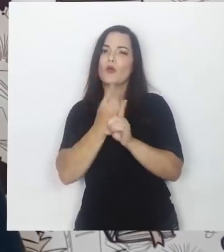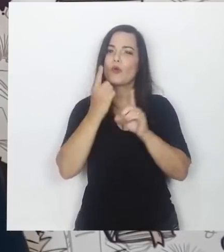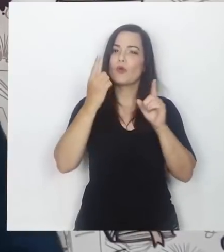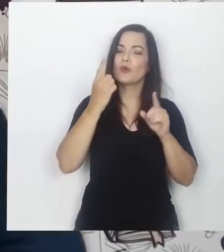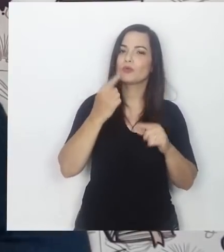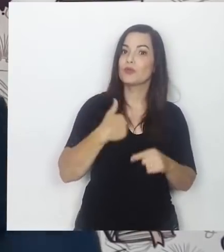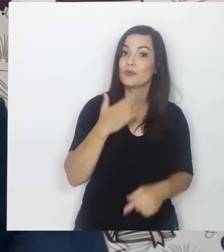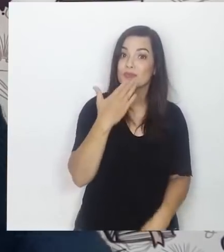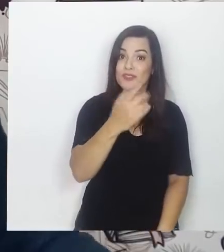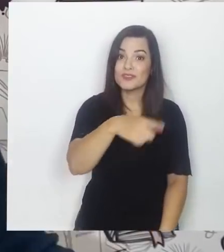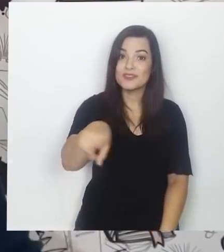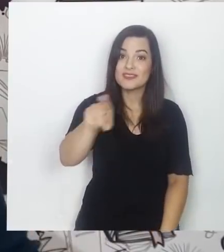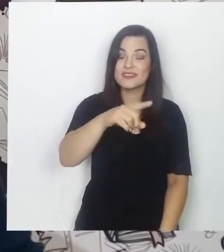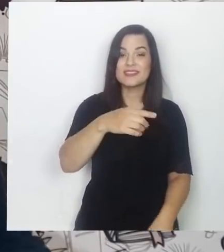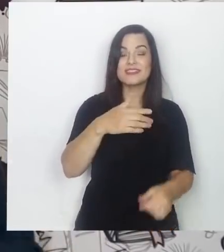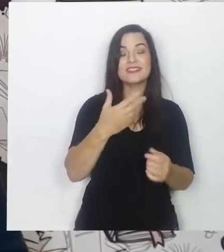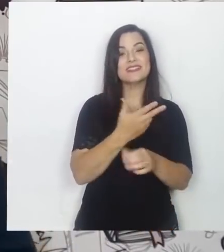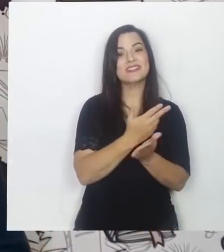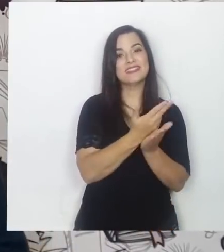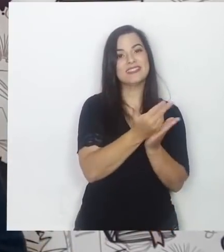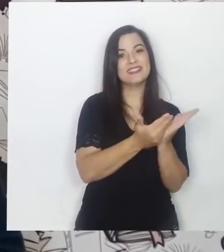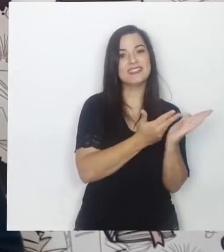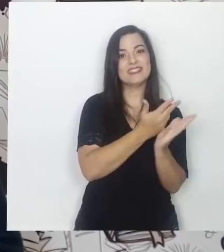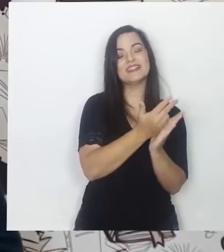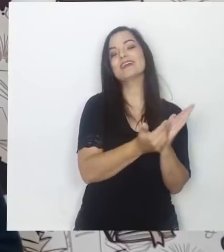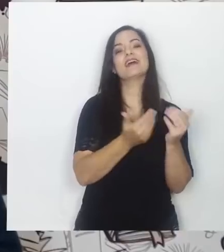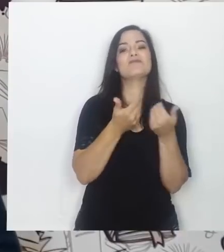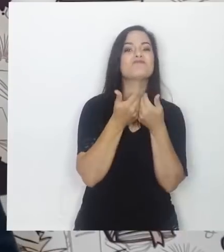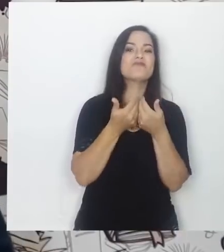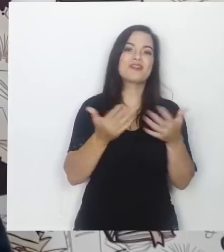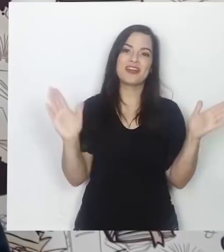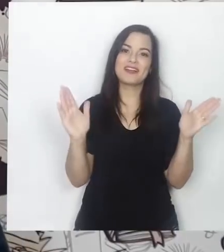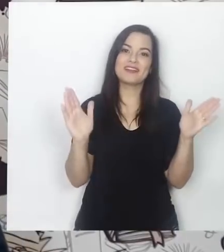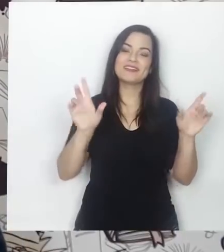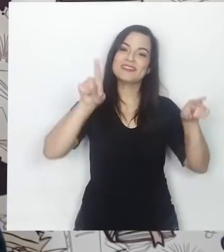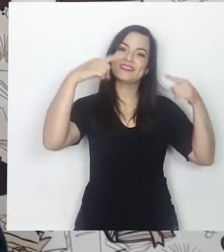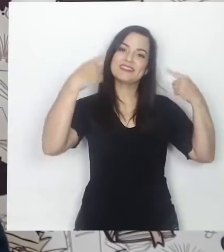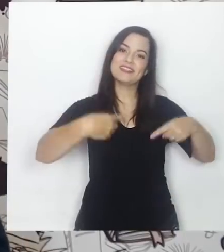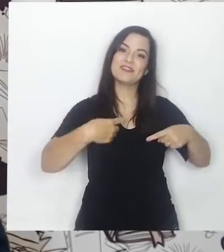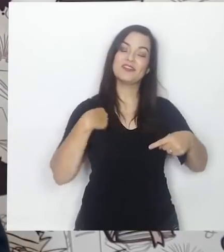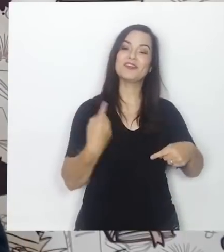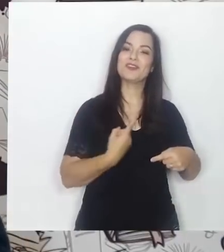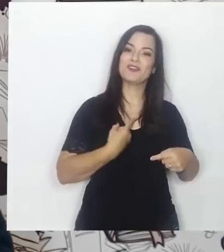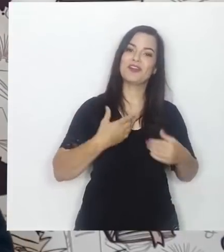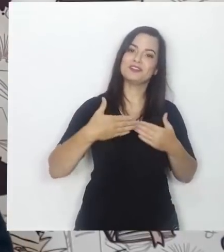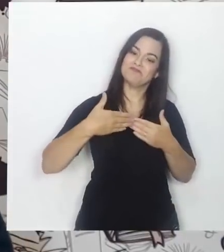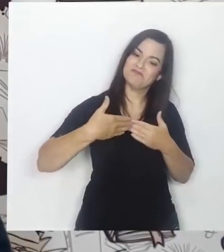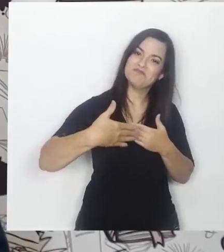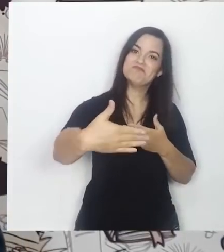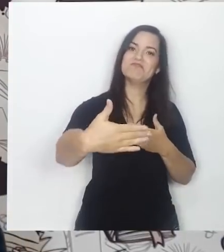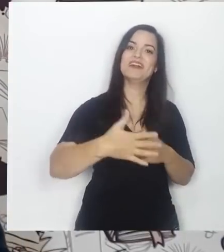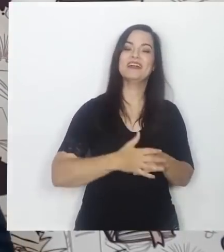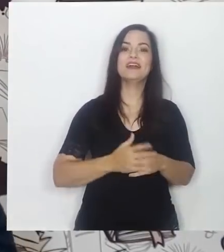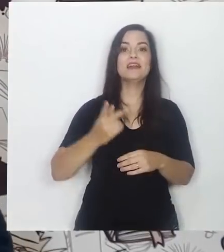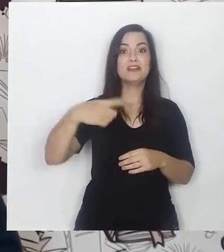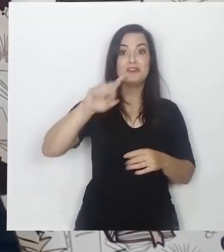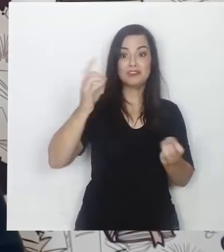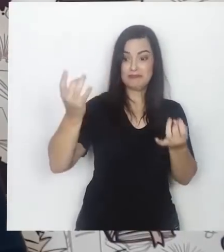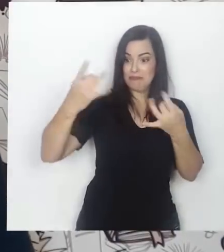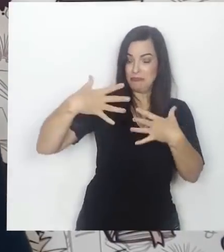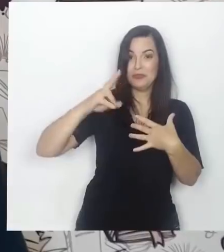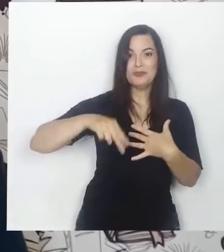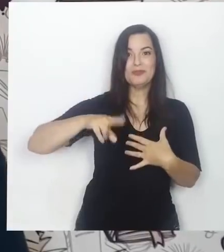um desenho com a abertura dos desafios que nós íamos enfrentar pela frente e vocês não me